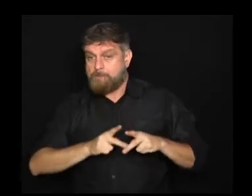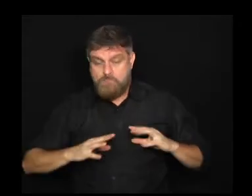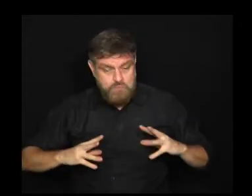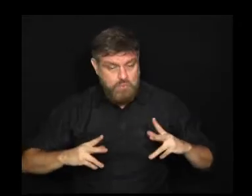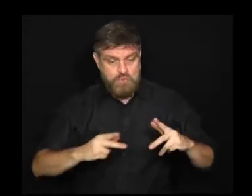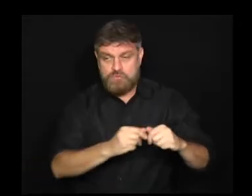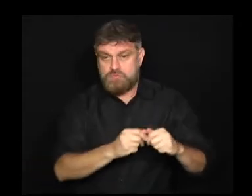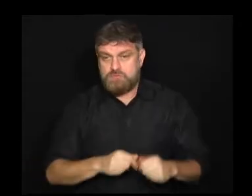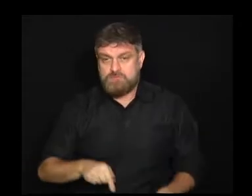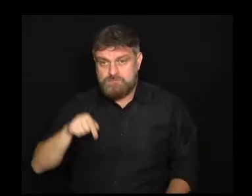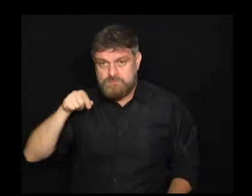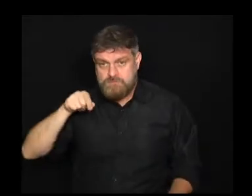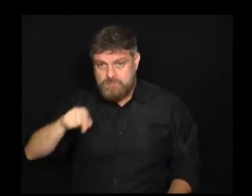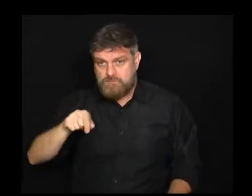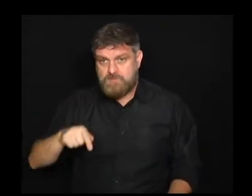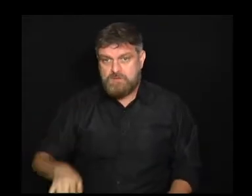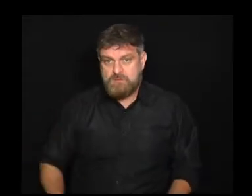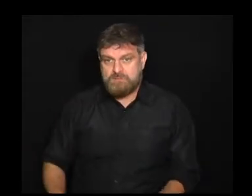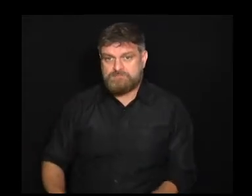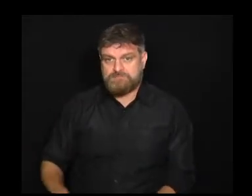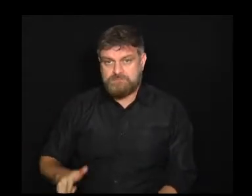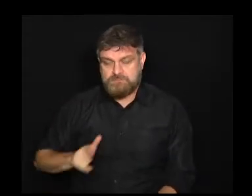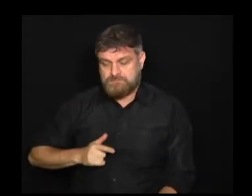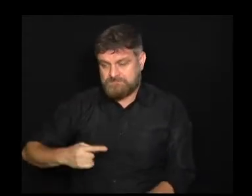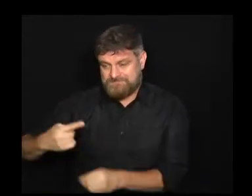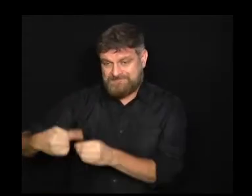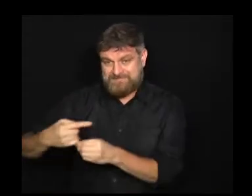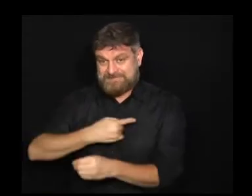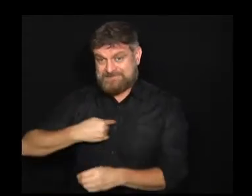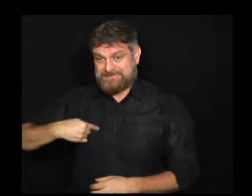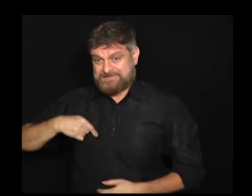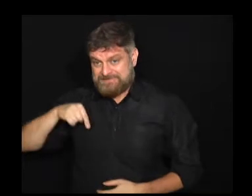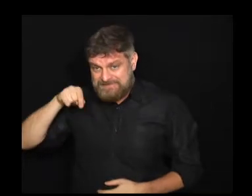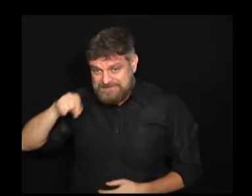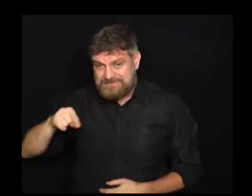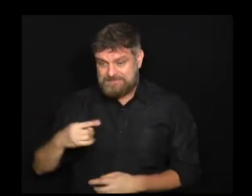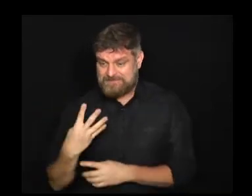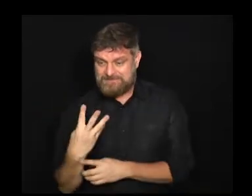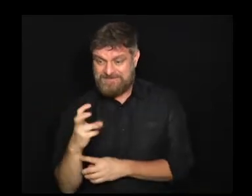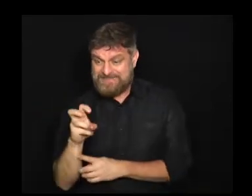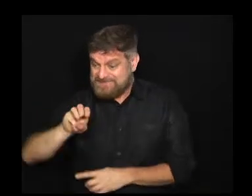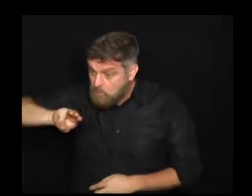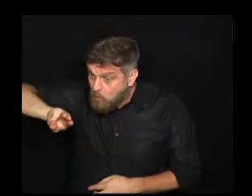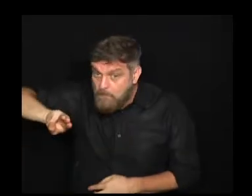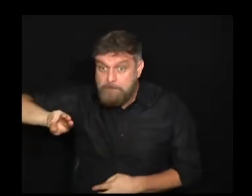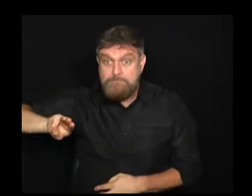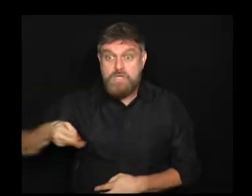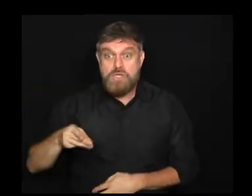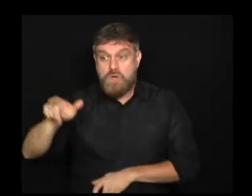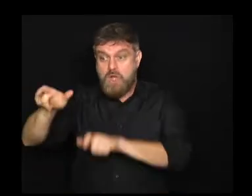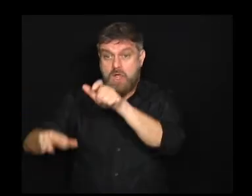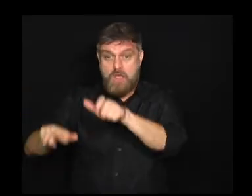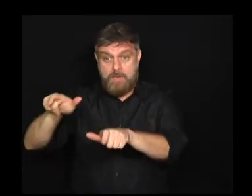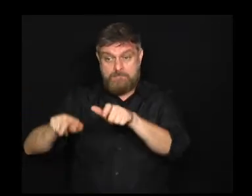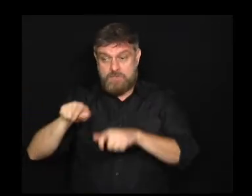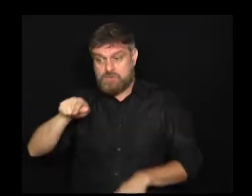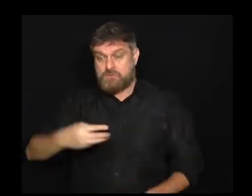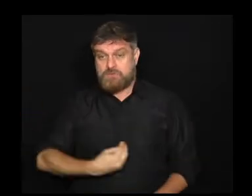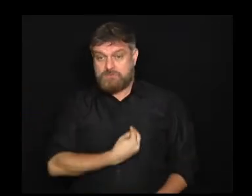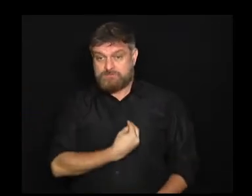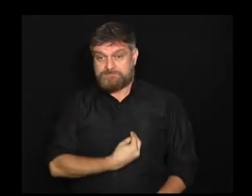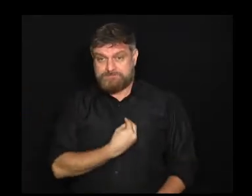a província de Hubei, que é uma província que tem 45 milhões de pessoas, e mesmo